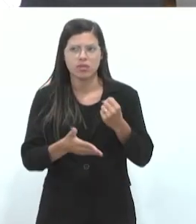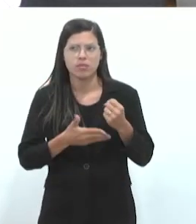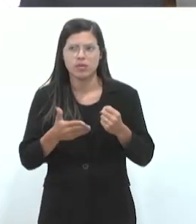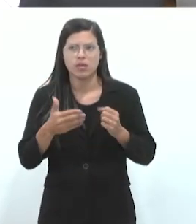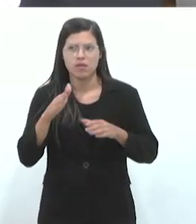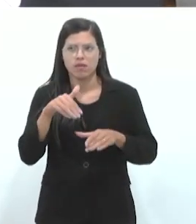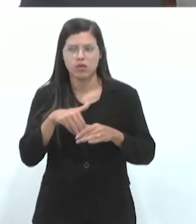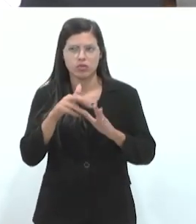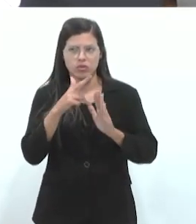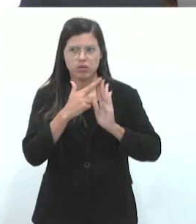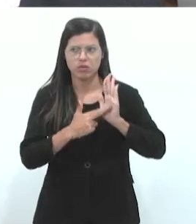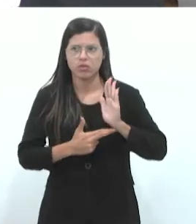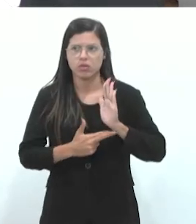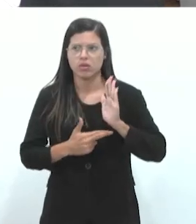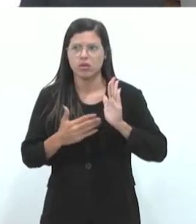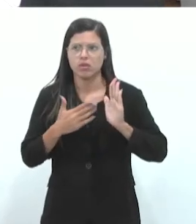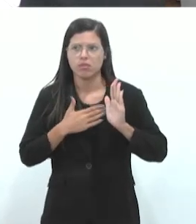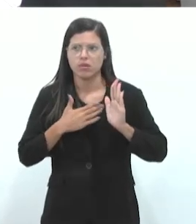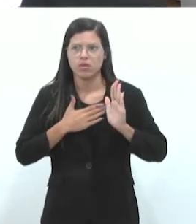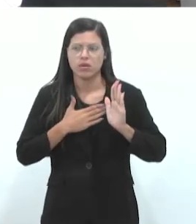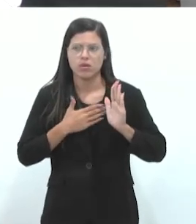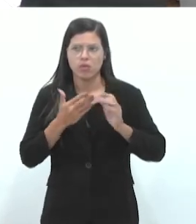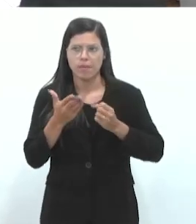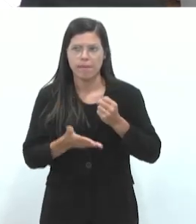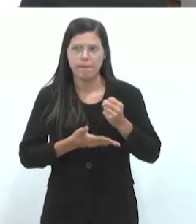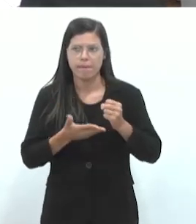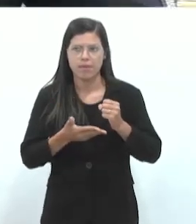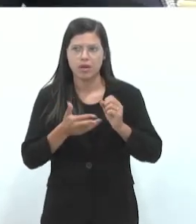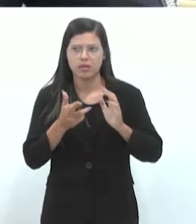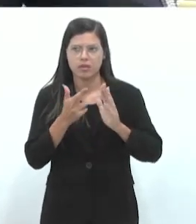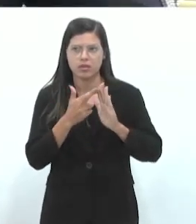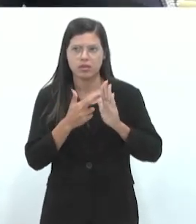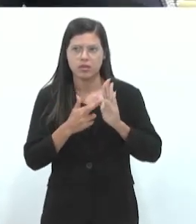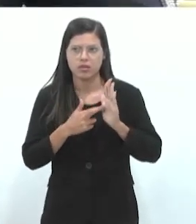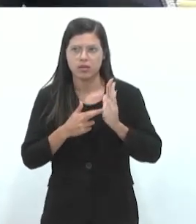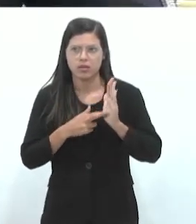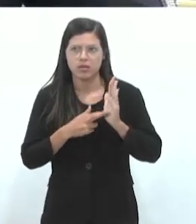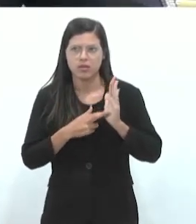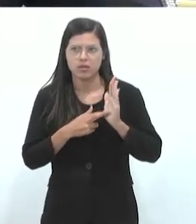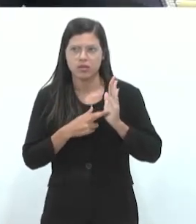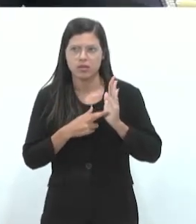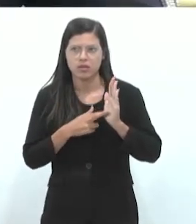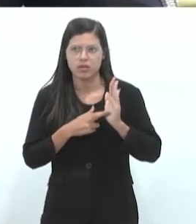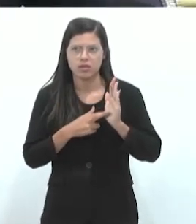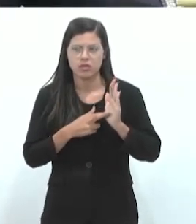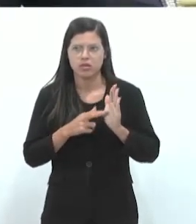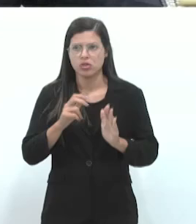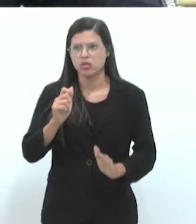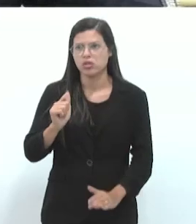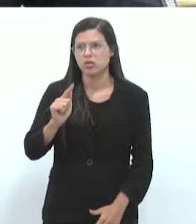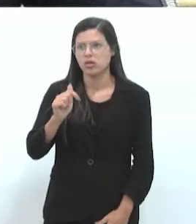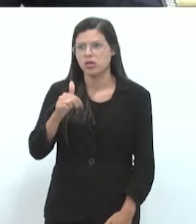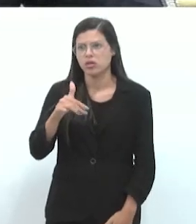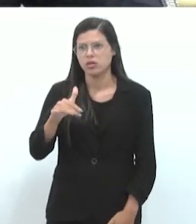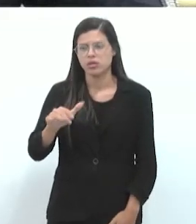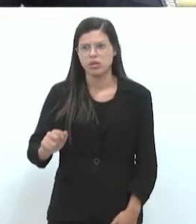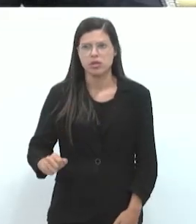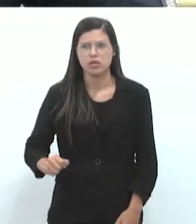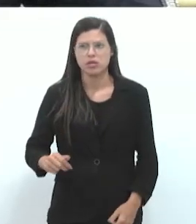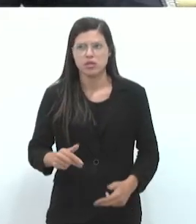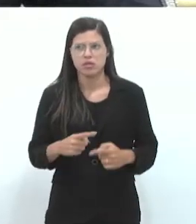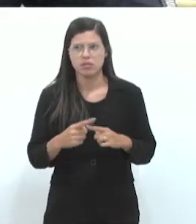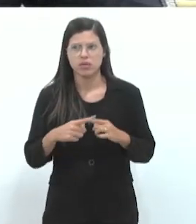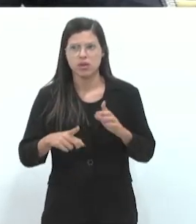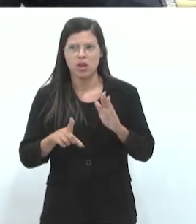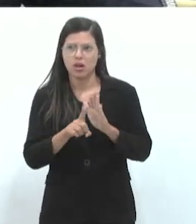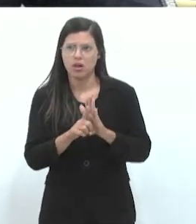ou voto aqui na CCJ com base em normativa de órgão de agência reguladora e tal, porque eu considero que a lei é superior